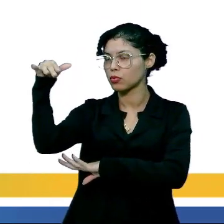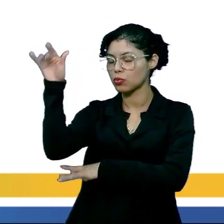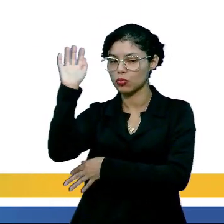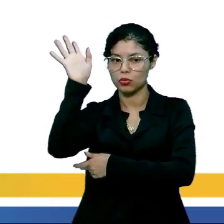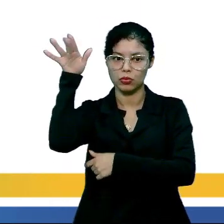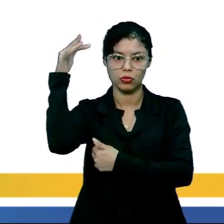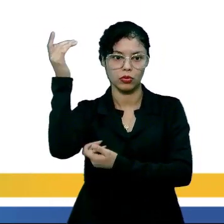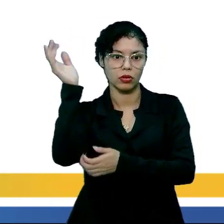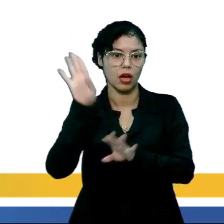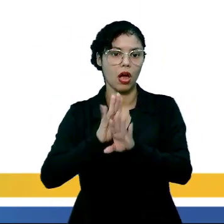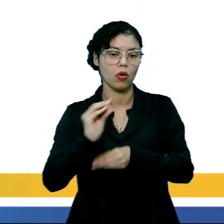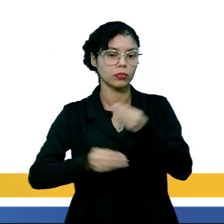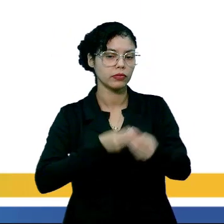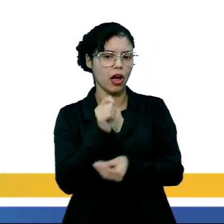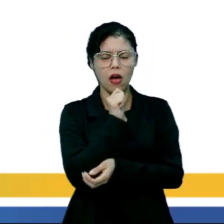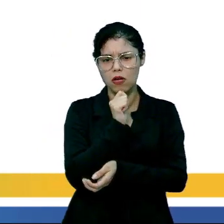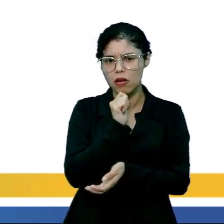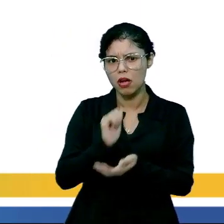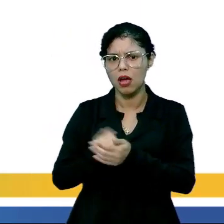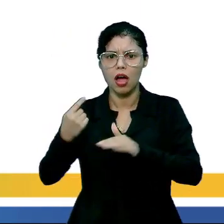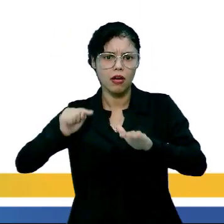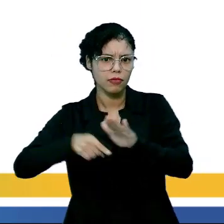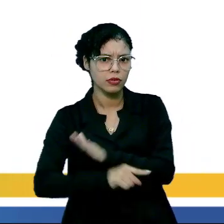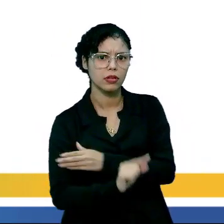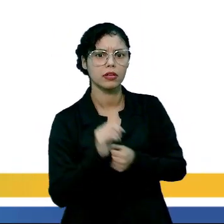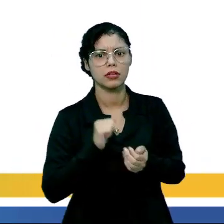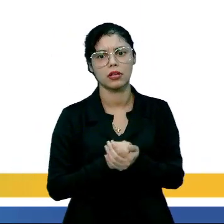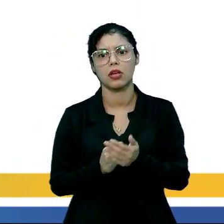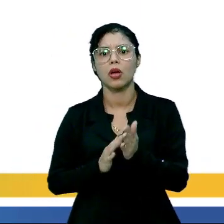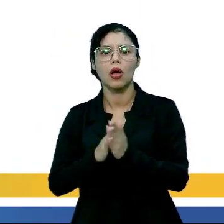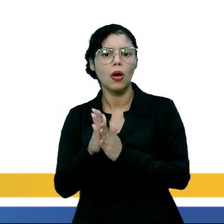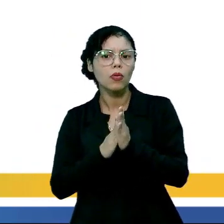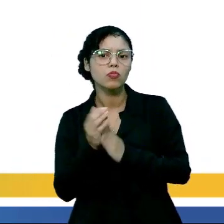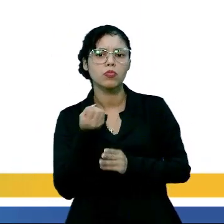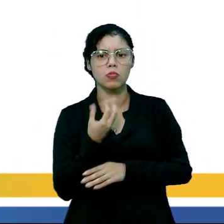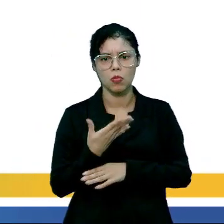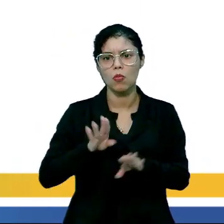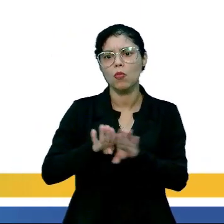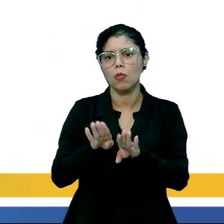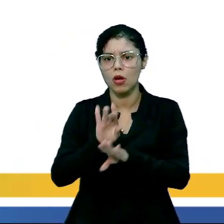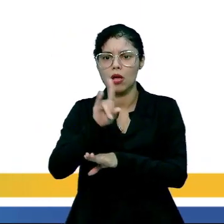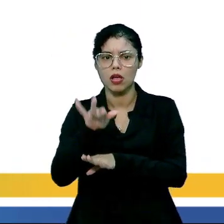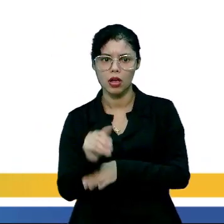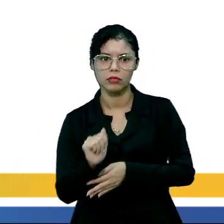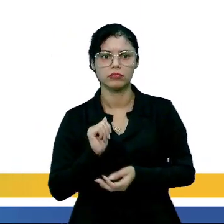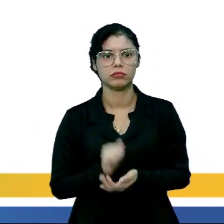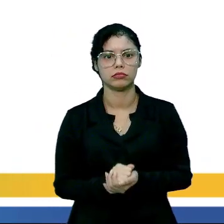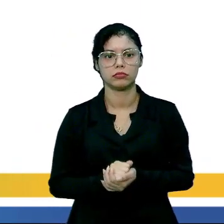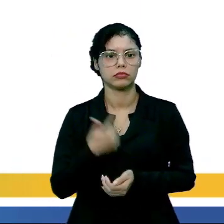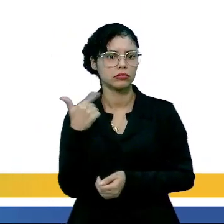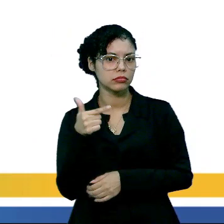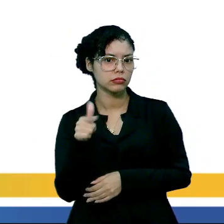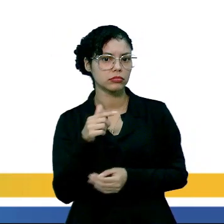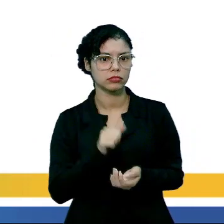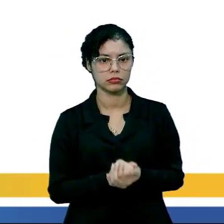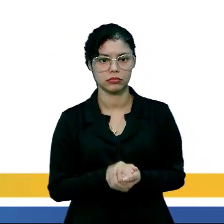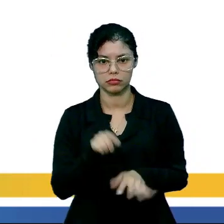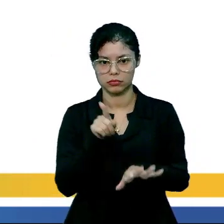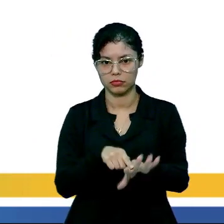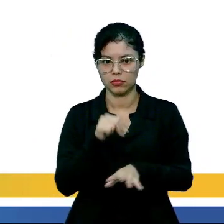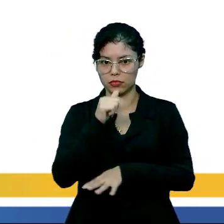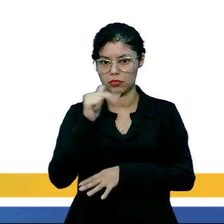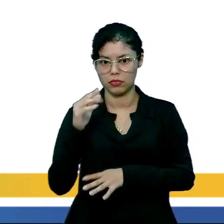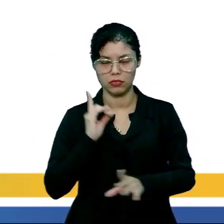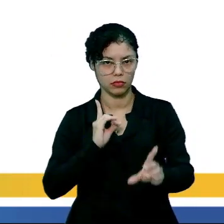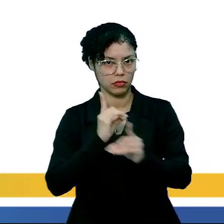tremer toda, como se fosse afundando num prazer grosso que nem azeite, em que não se toma